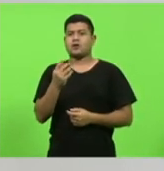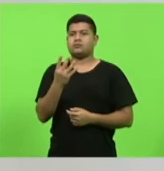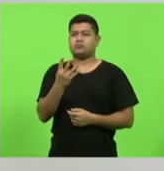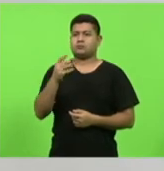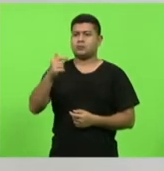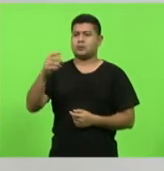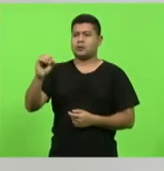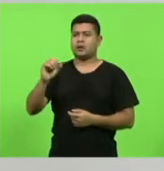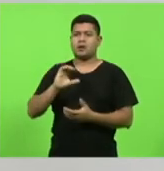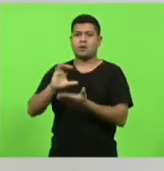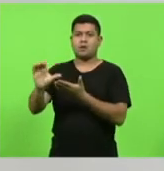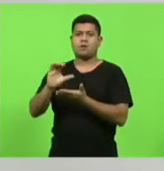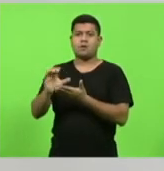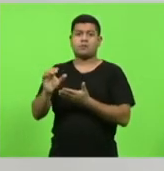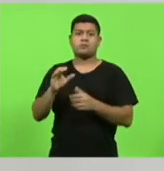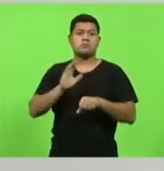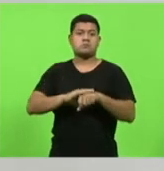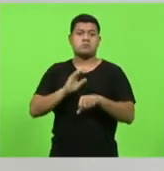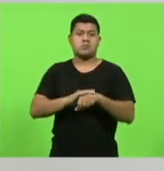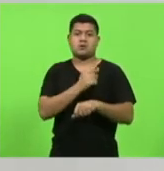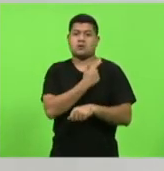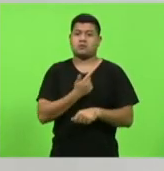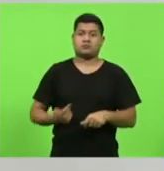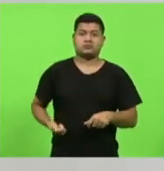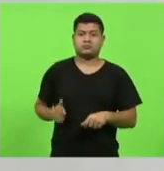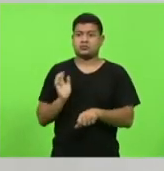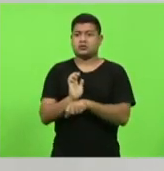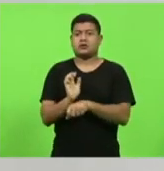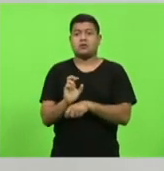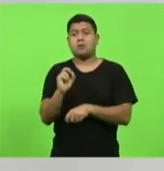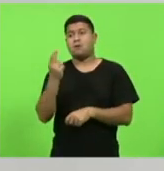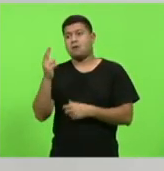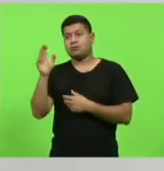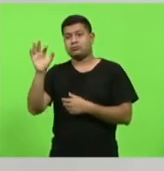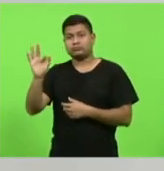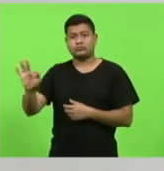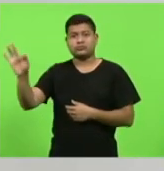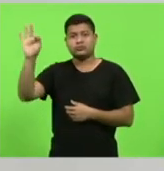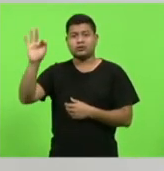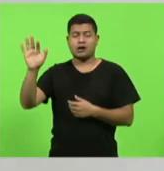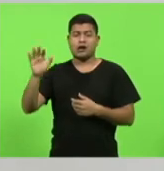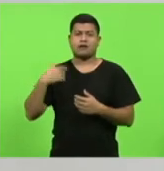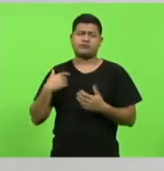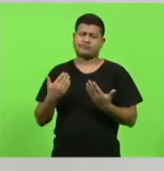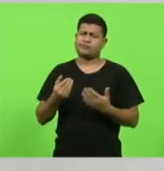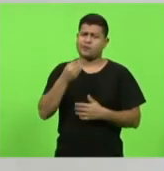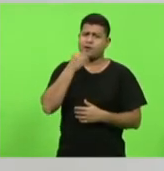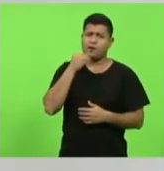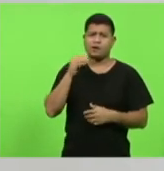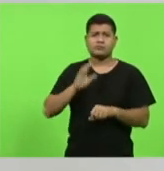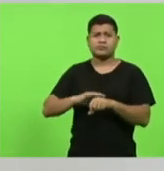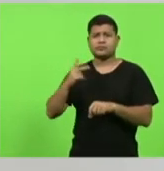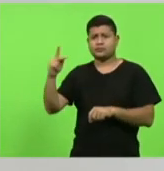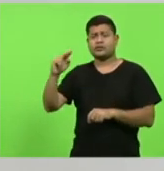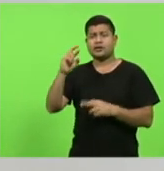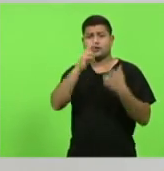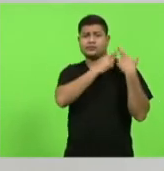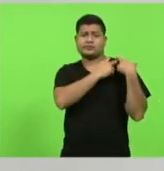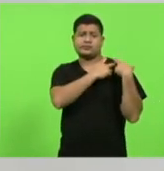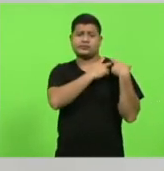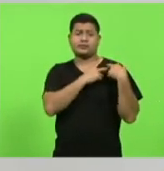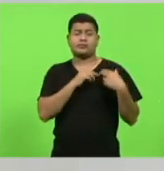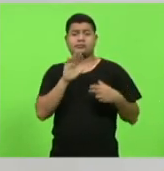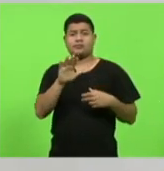recurso oriundo do cofre do Estado ou da União. Claro que deveria ser 100% da União, mas já que o governo federal dá as